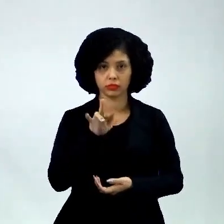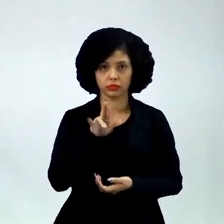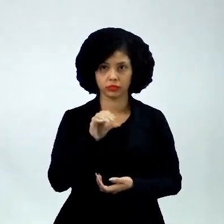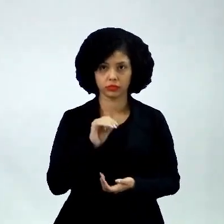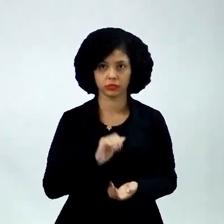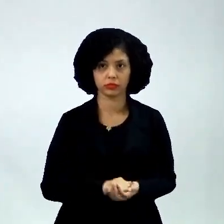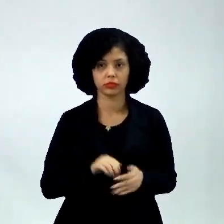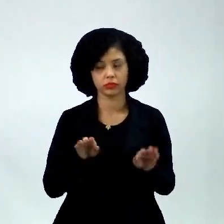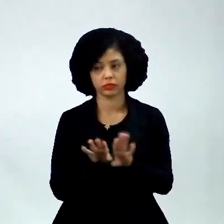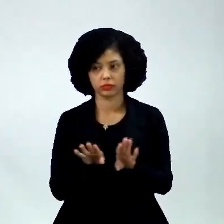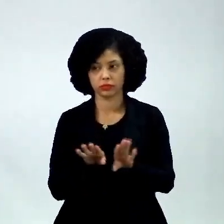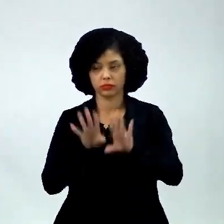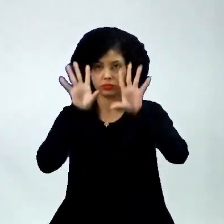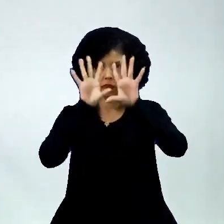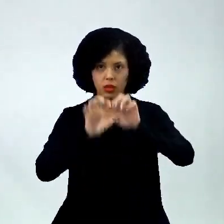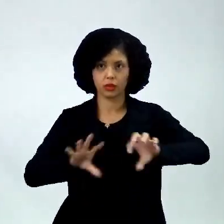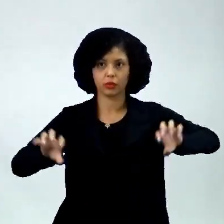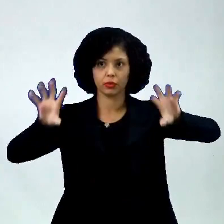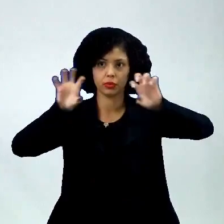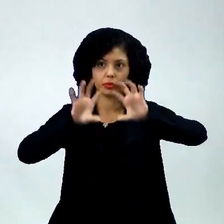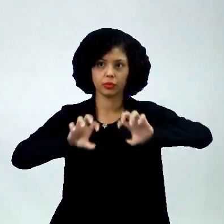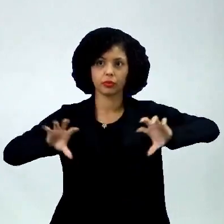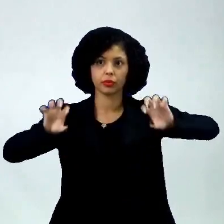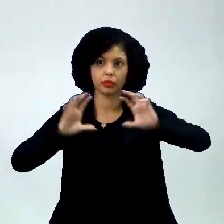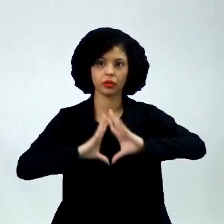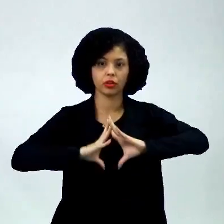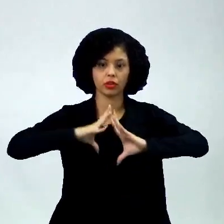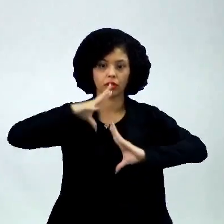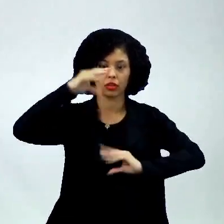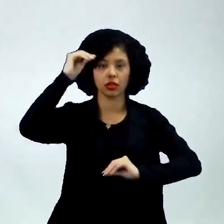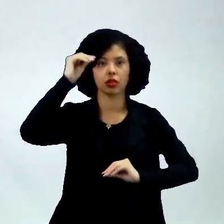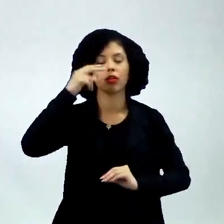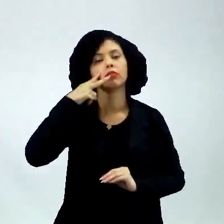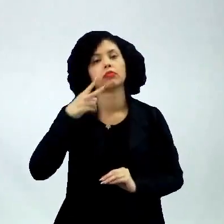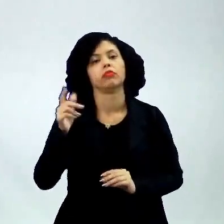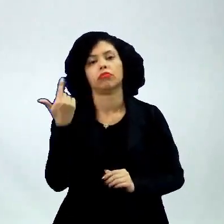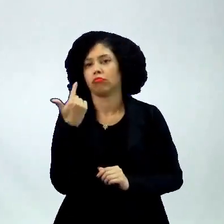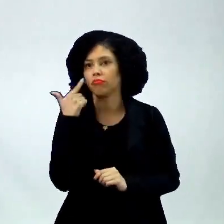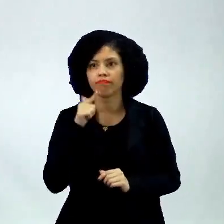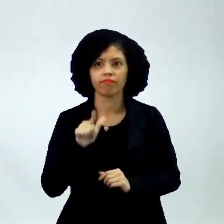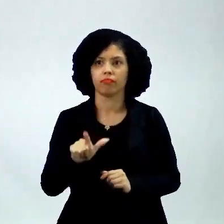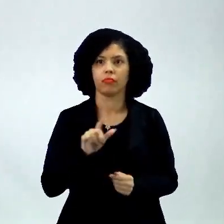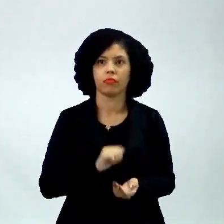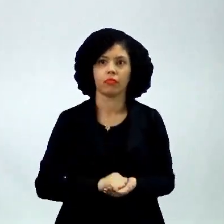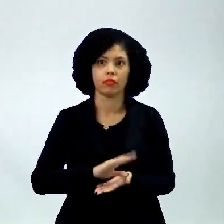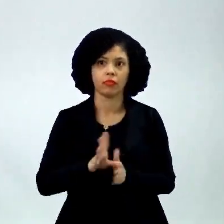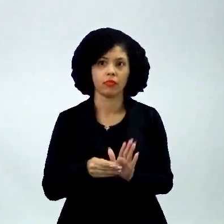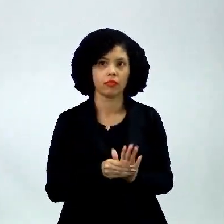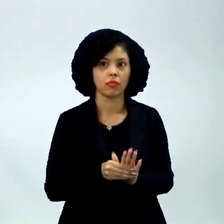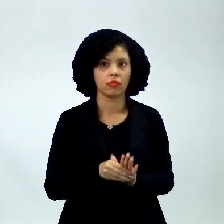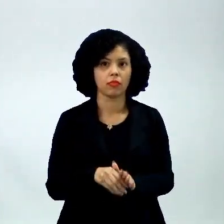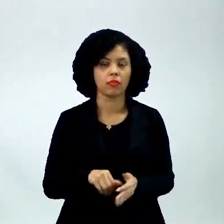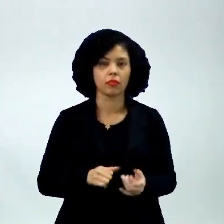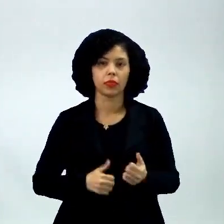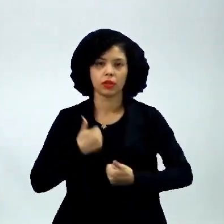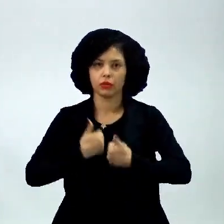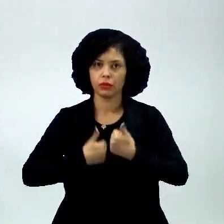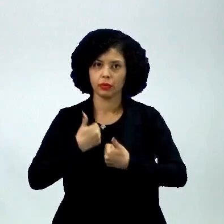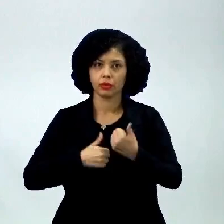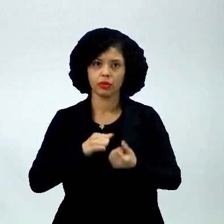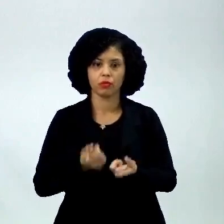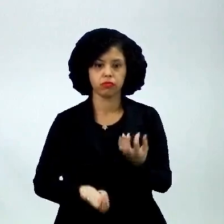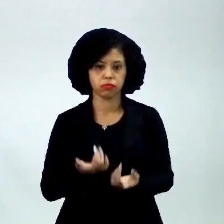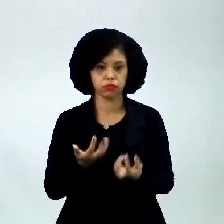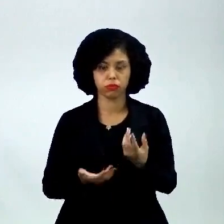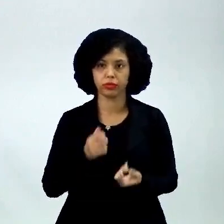gelo, e também tem o gasoso, que é quando a água evapora. A gente não tem, se vocês colocam lá, por exemplo, um arroz ali no fogo, quando